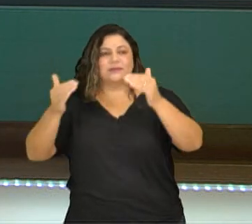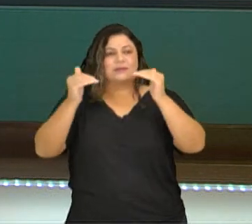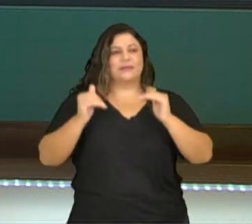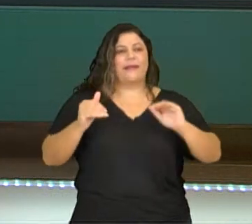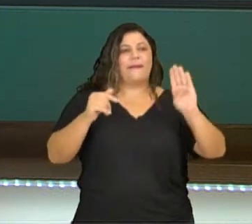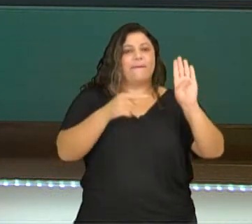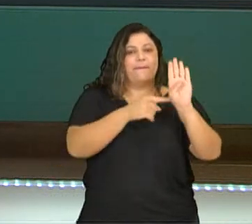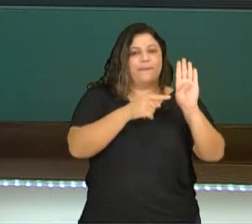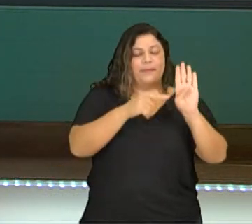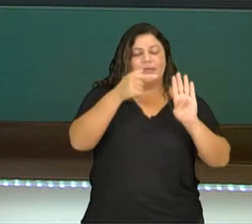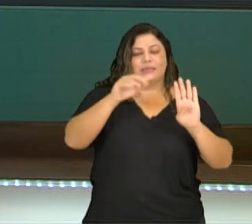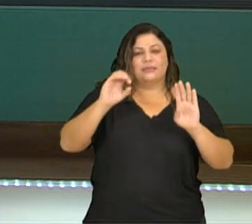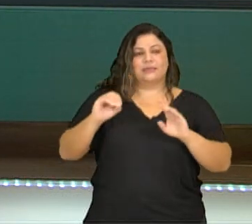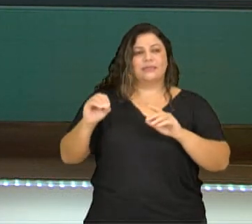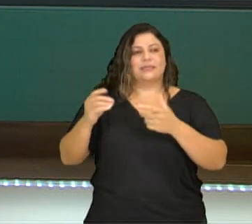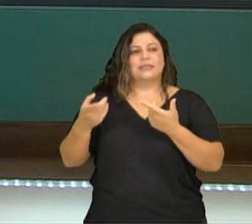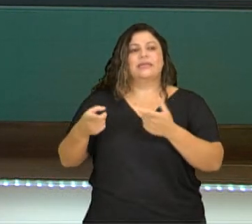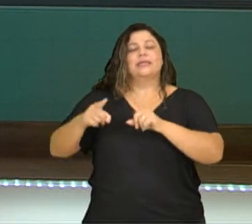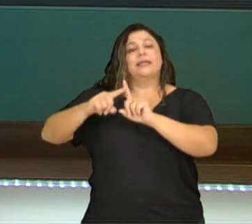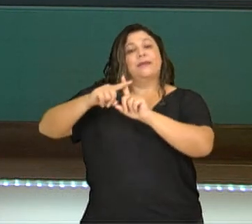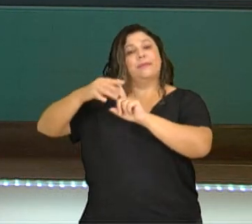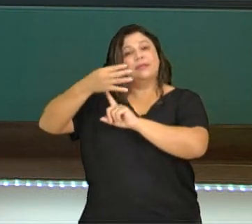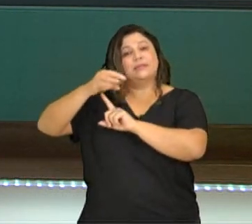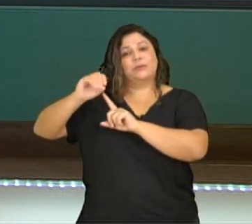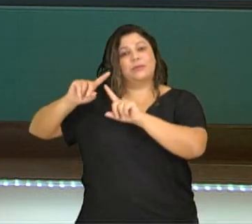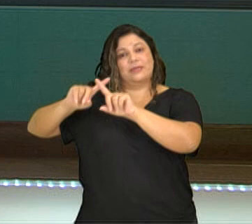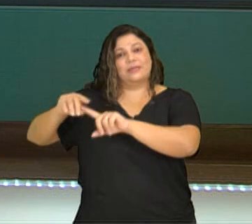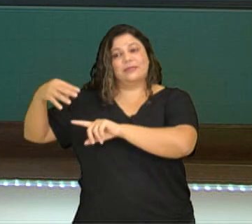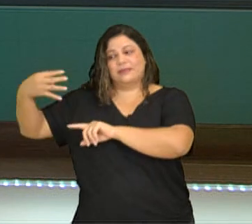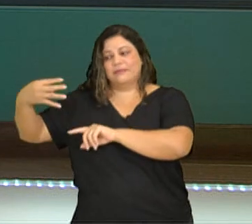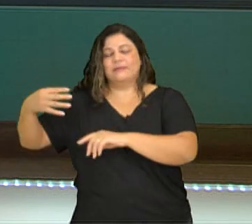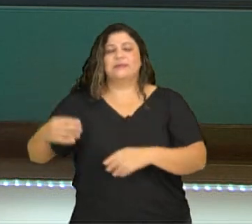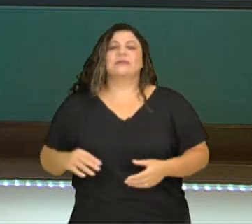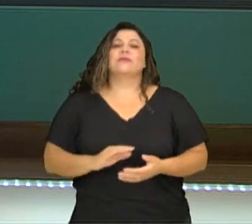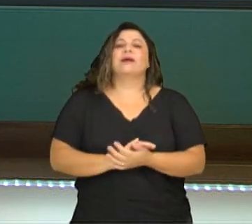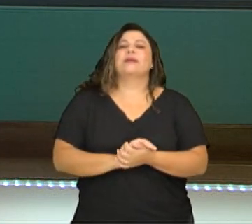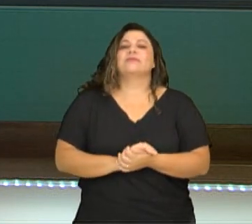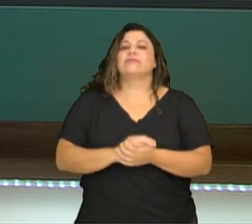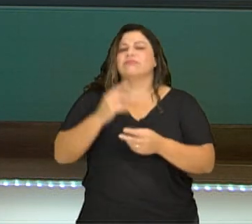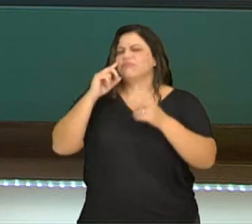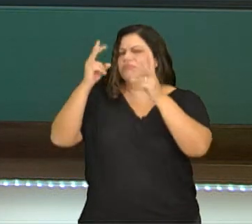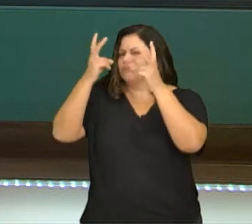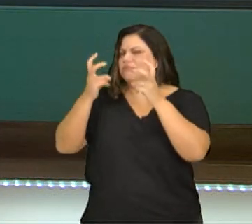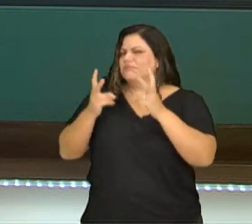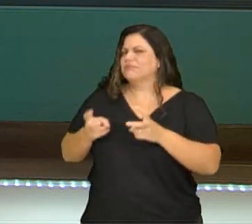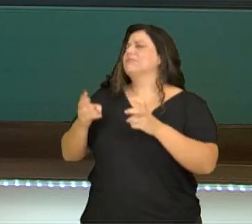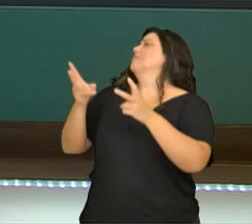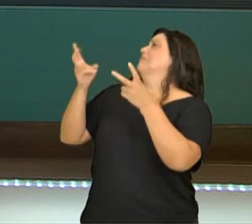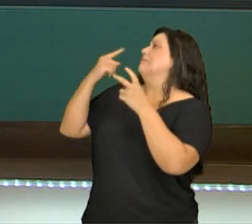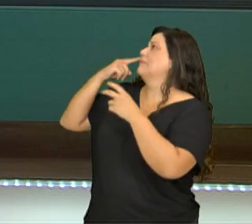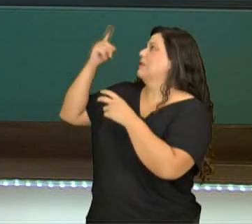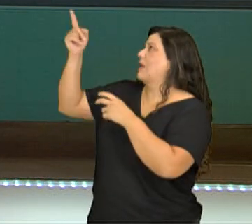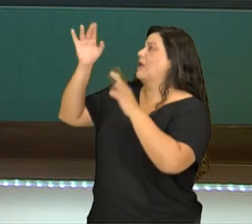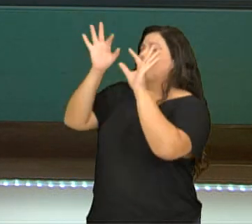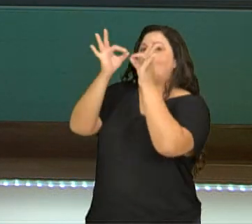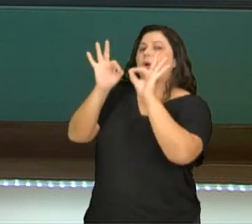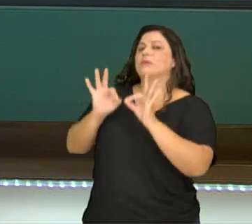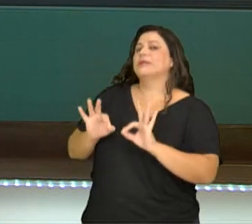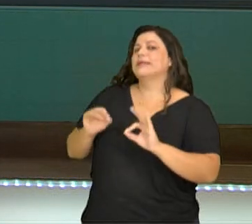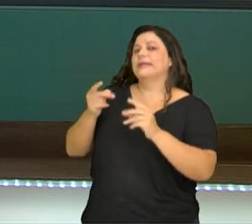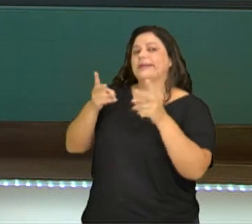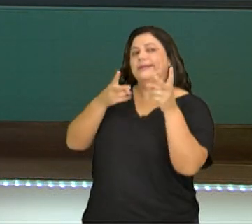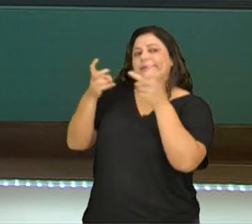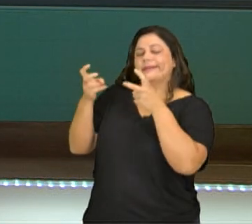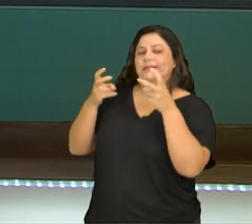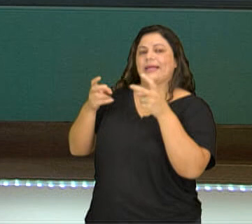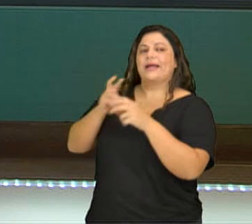dupla B, 70 mais 40 vezes 4. Então, observem um detalhe importante aqui.